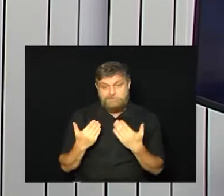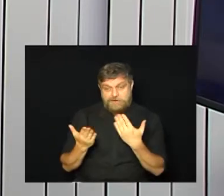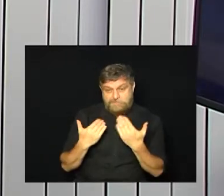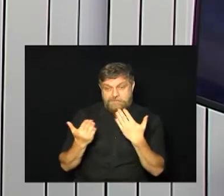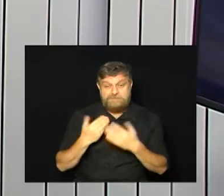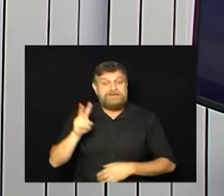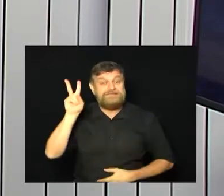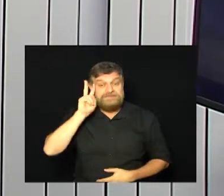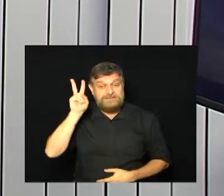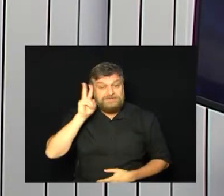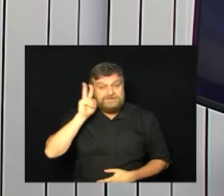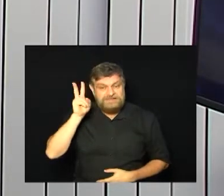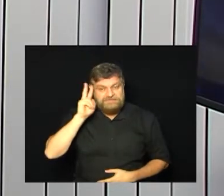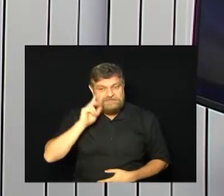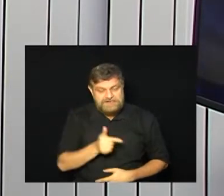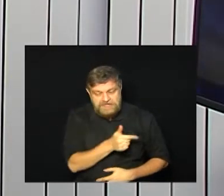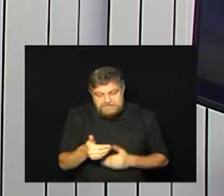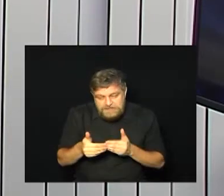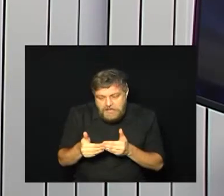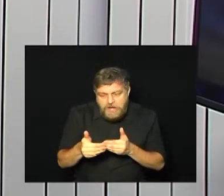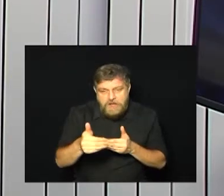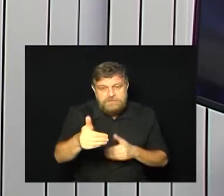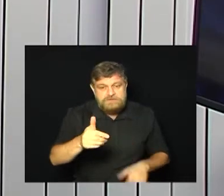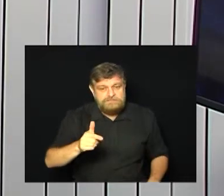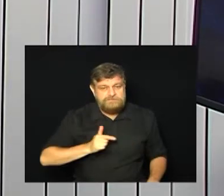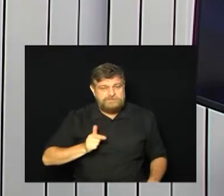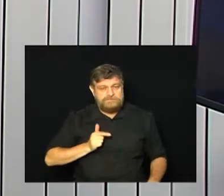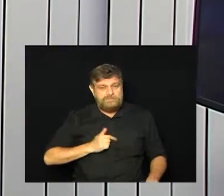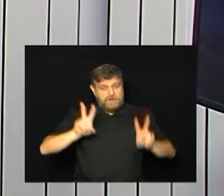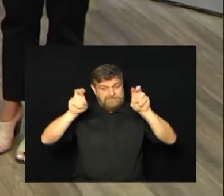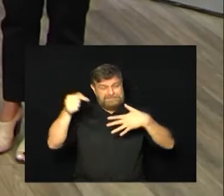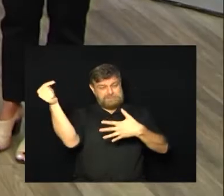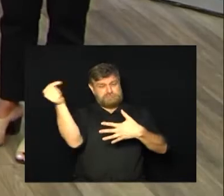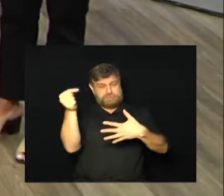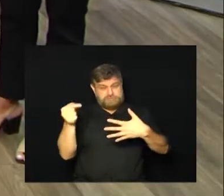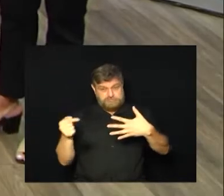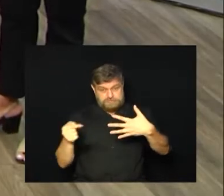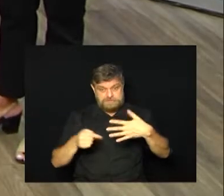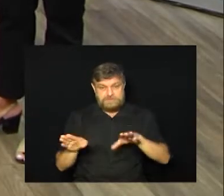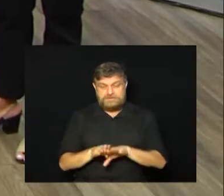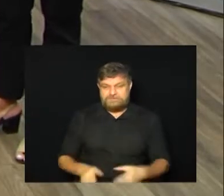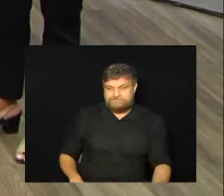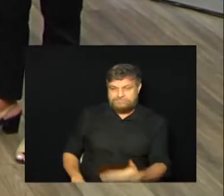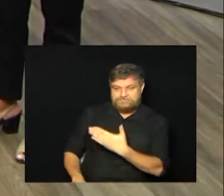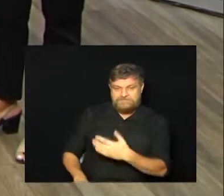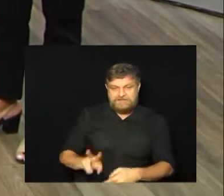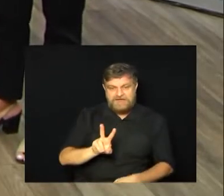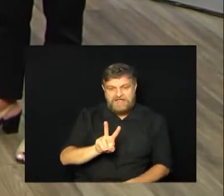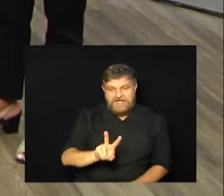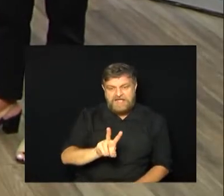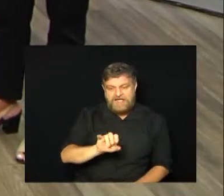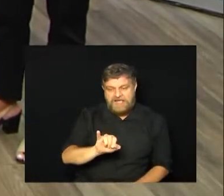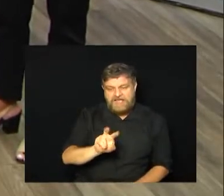nesta segunda-feira. Semana começando e com muitos assuntos. Por isso que a Viviane Novaes já está aqui nos